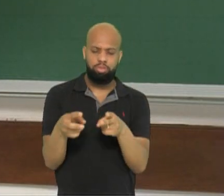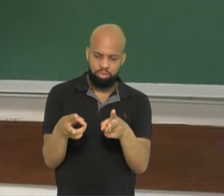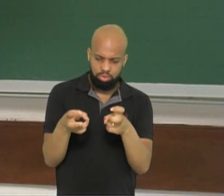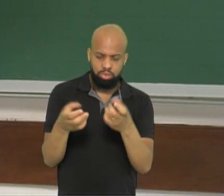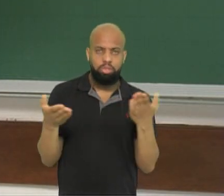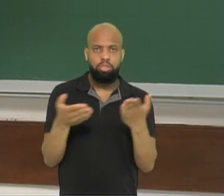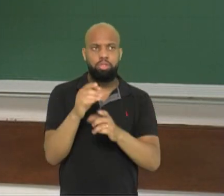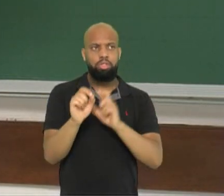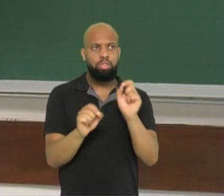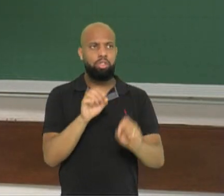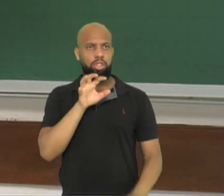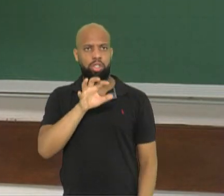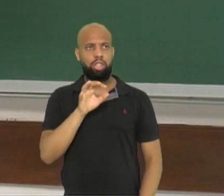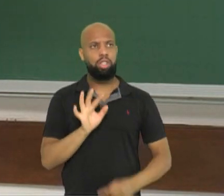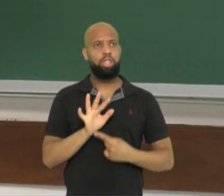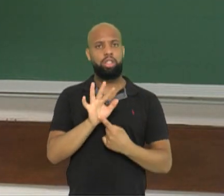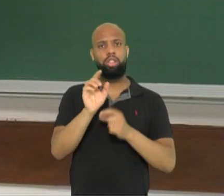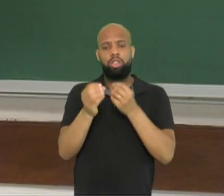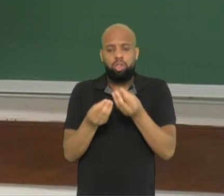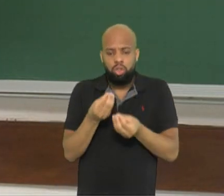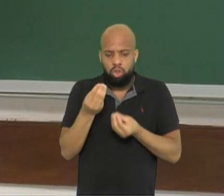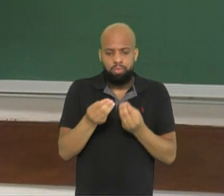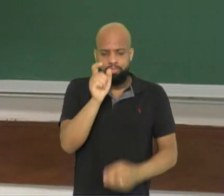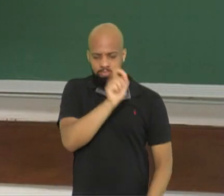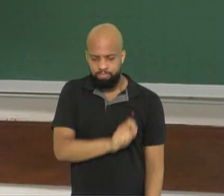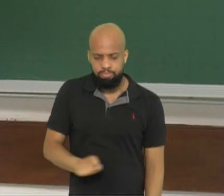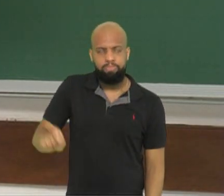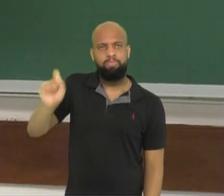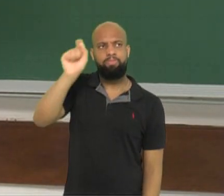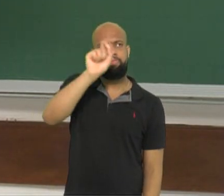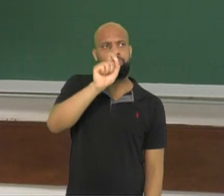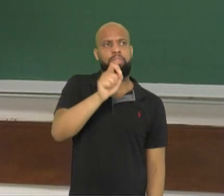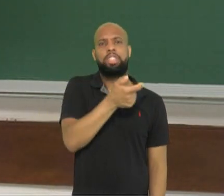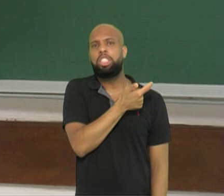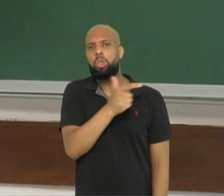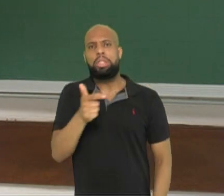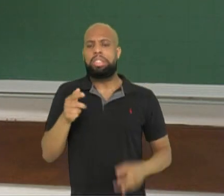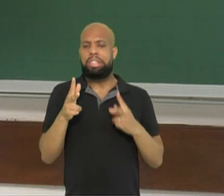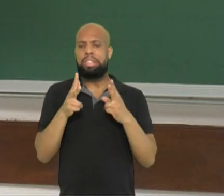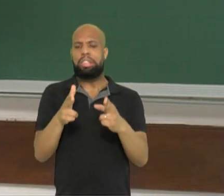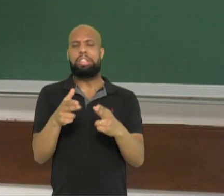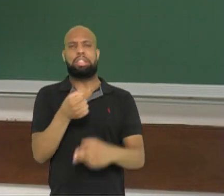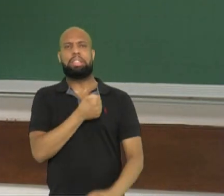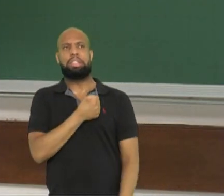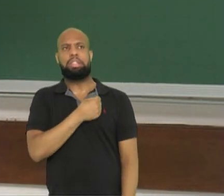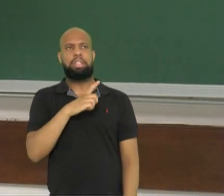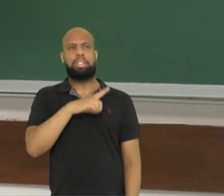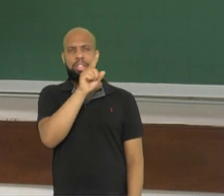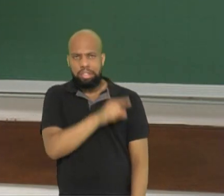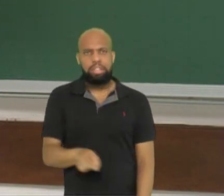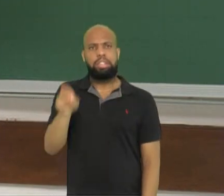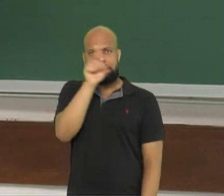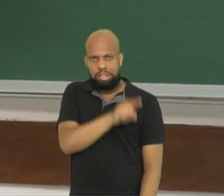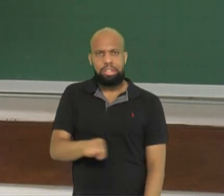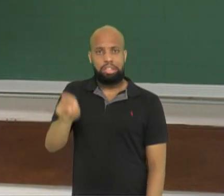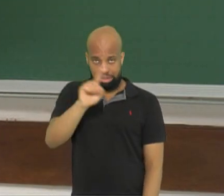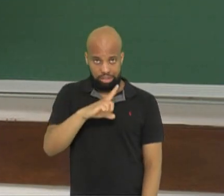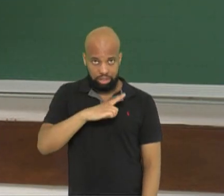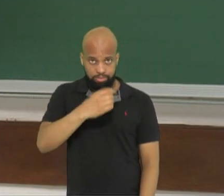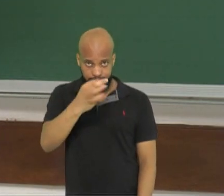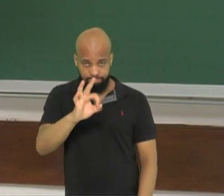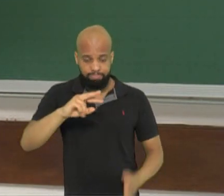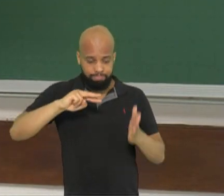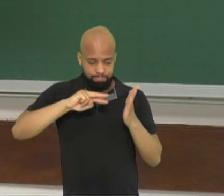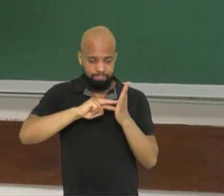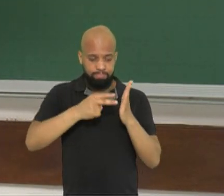que isso aqui é a indicação da circunferência e a gente não tem o mesmo número, nós temos várias voltas na circunferência,